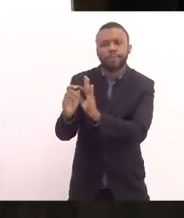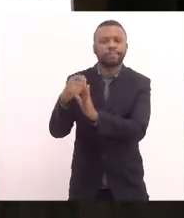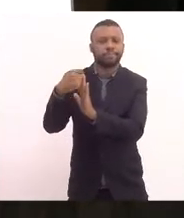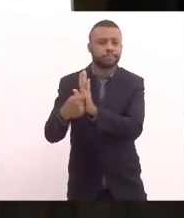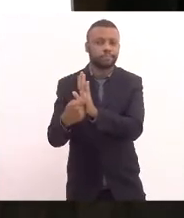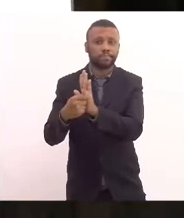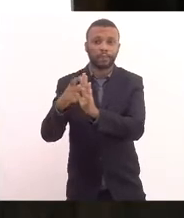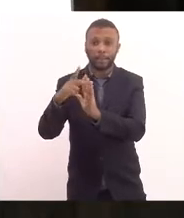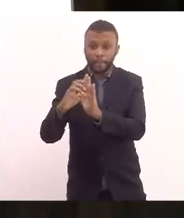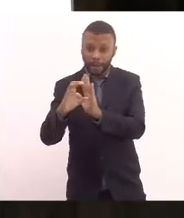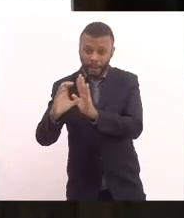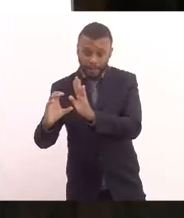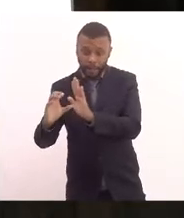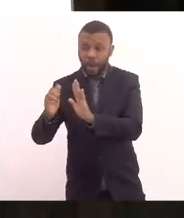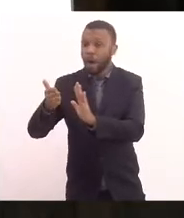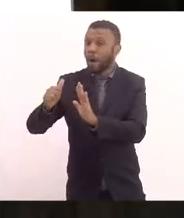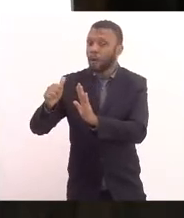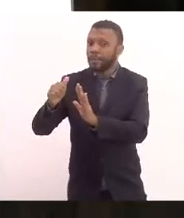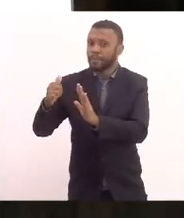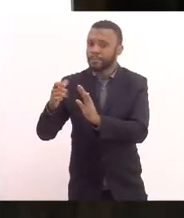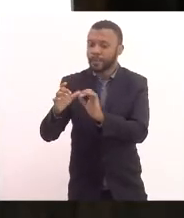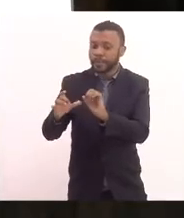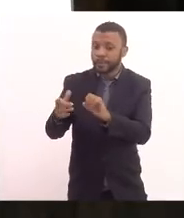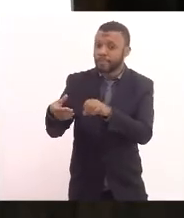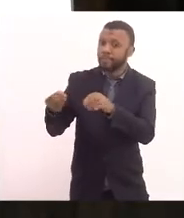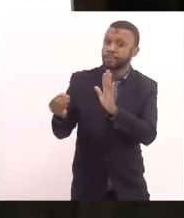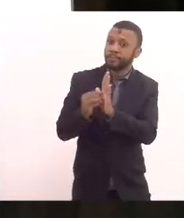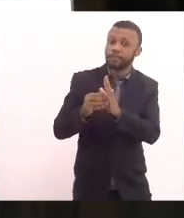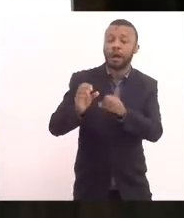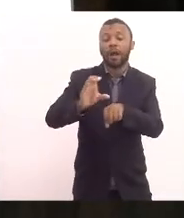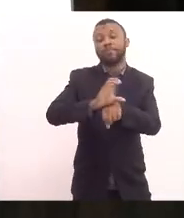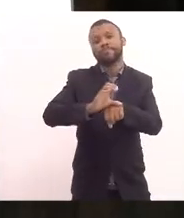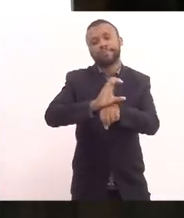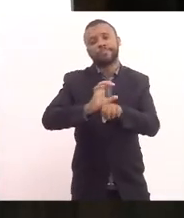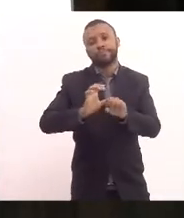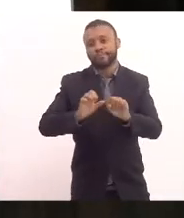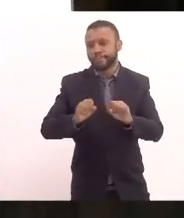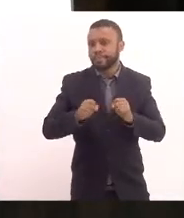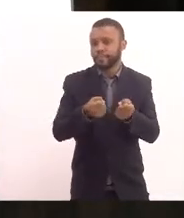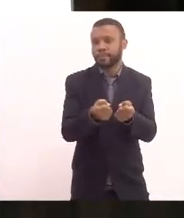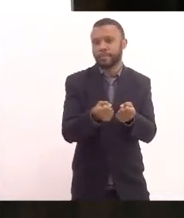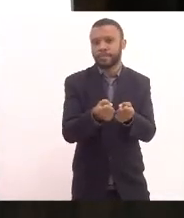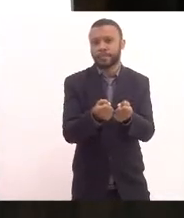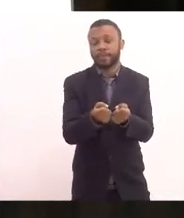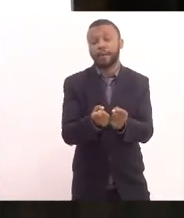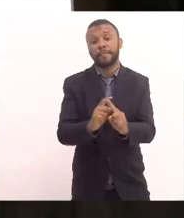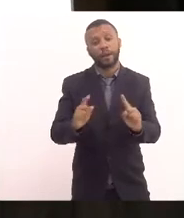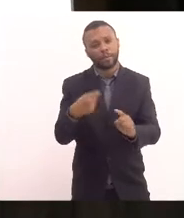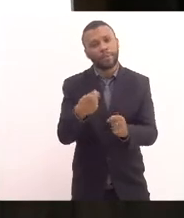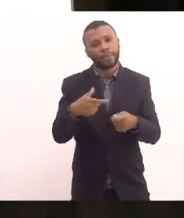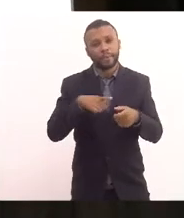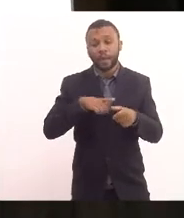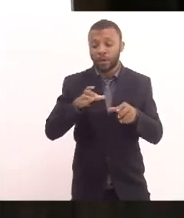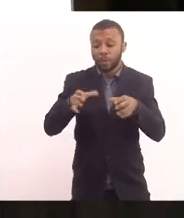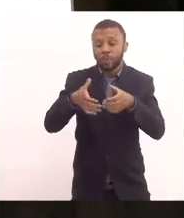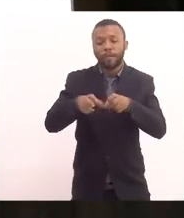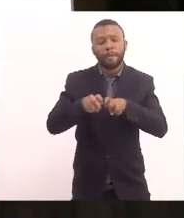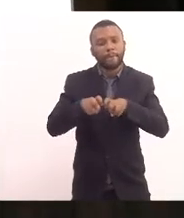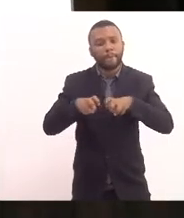na Constituição. Agora, pelo amor de Deus, gente, nós temos que ter bancada. Não